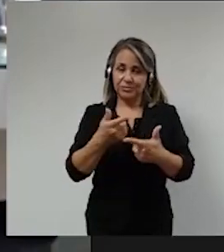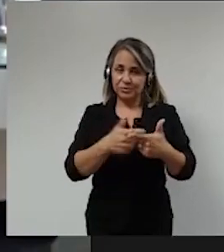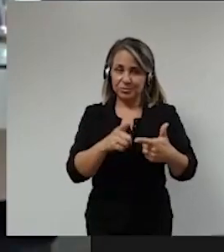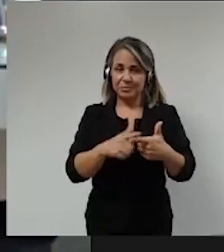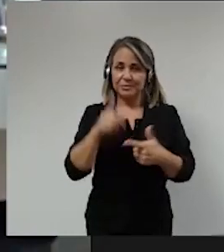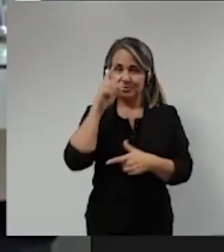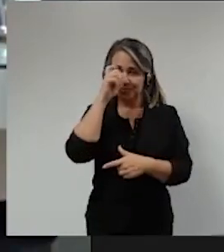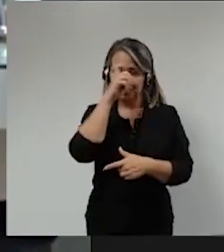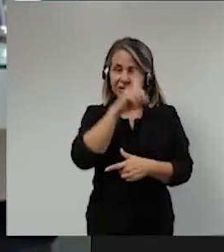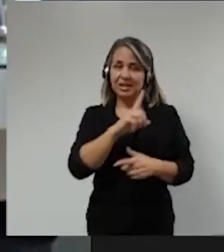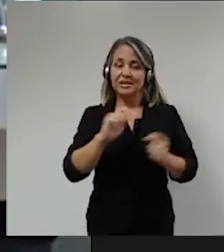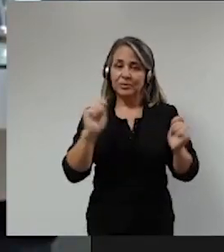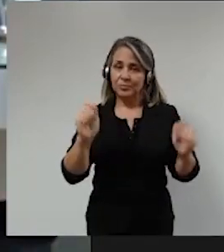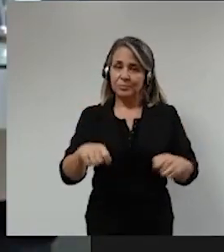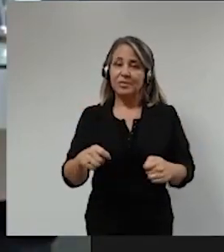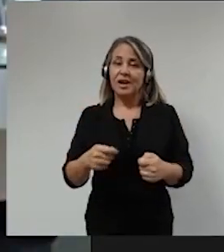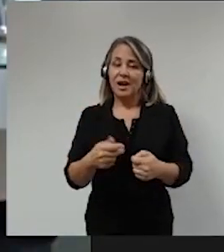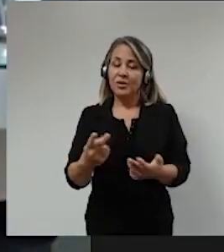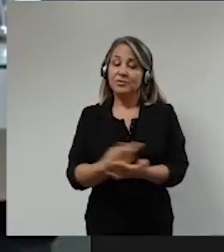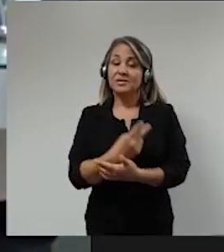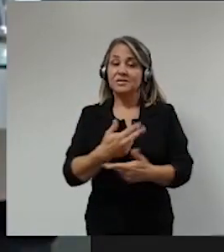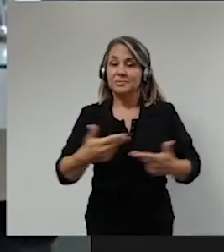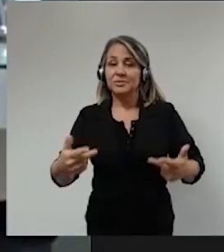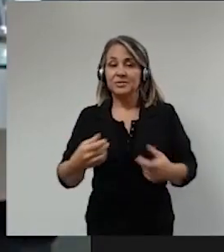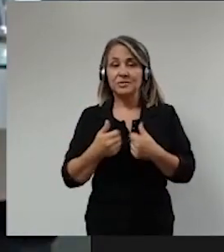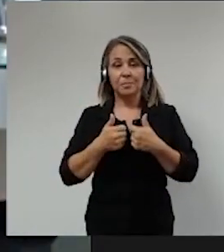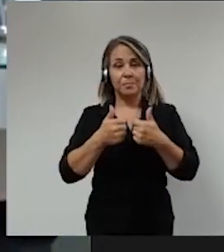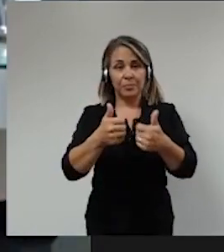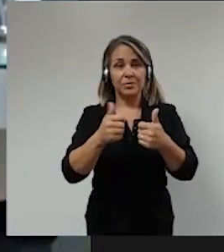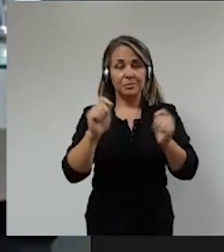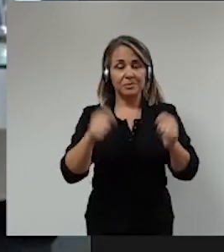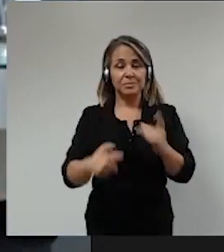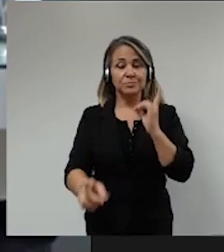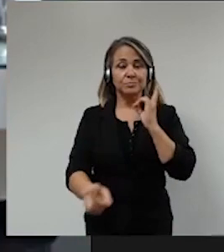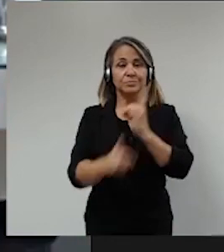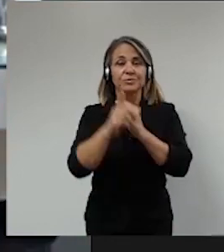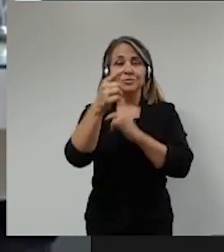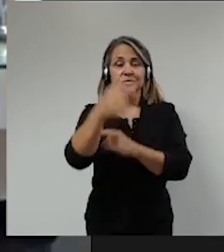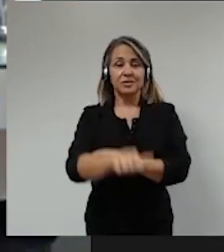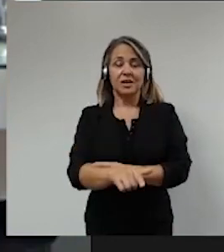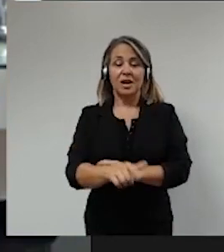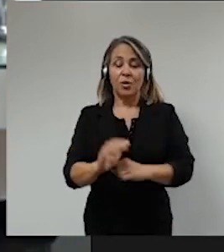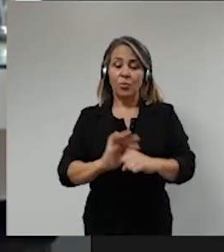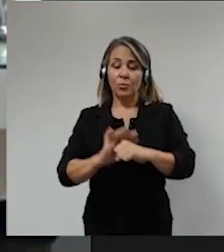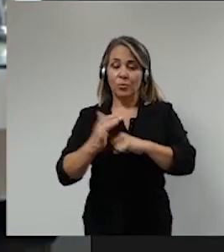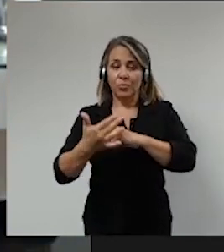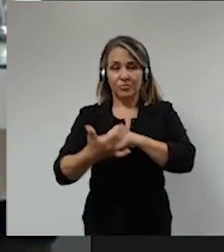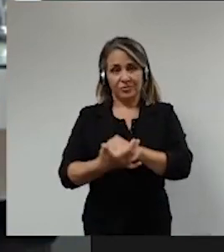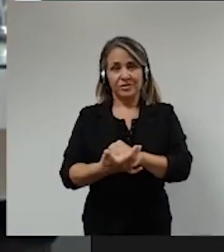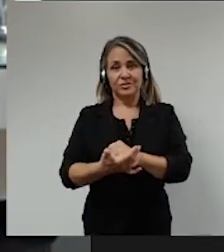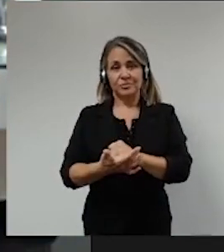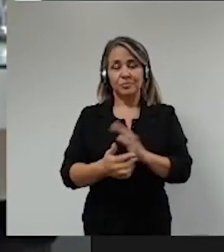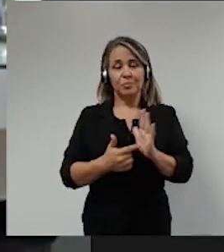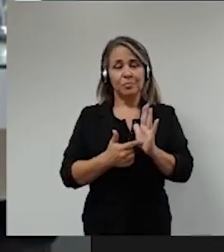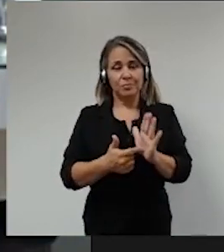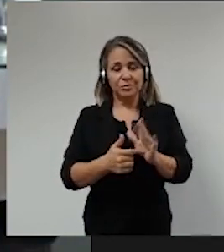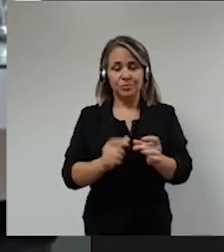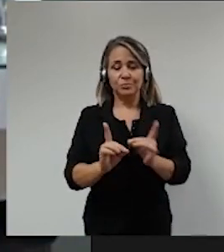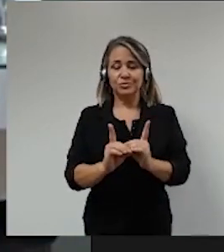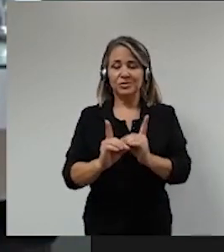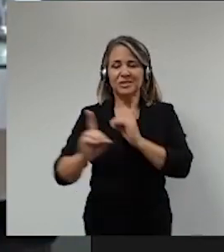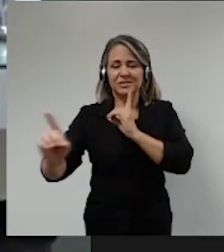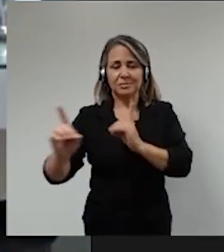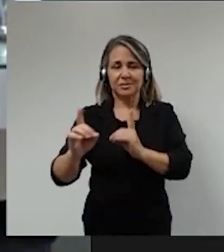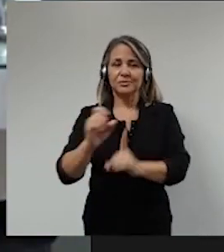sempre tem um viés positivo de renascimento, de descobertas. O Covid-19, inevitavelmente, trouxe um distanciamento